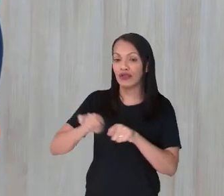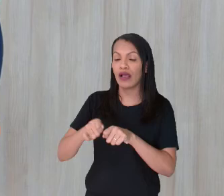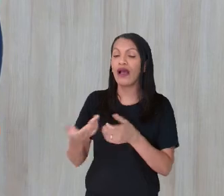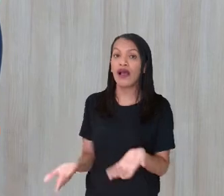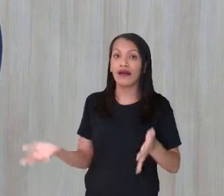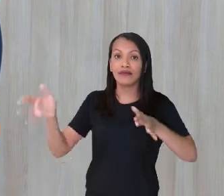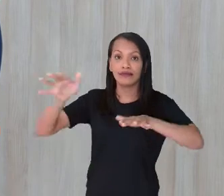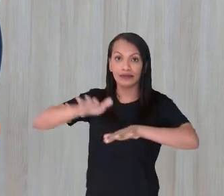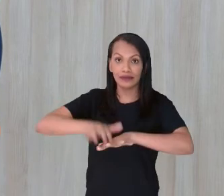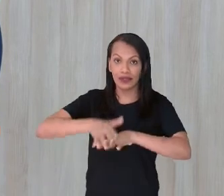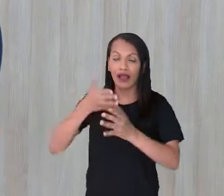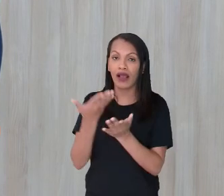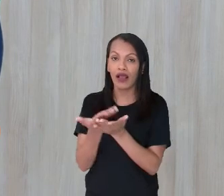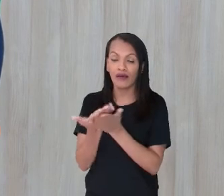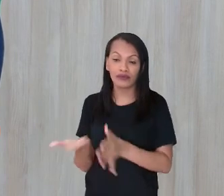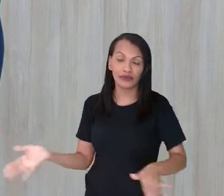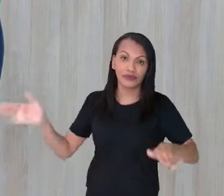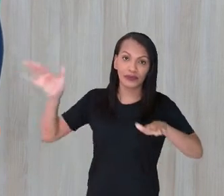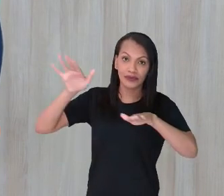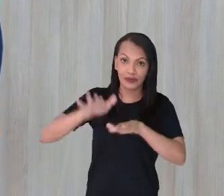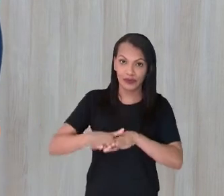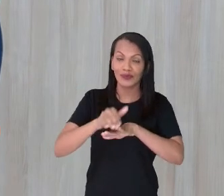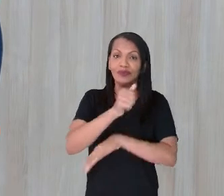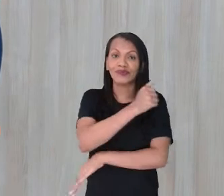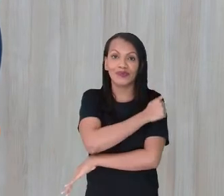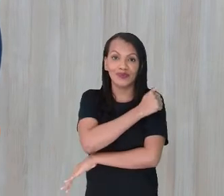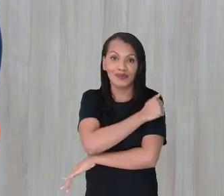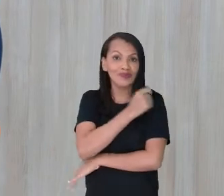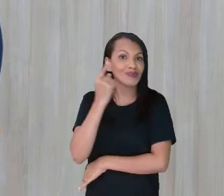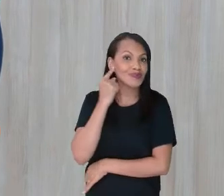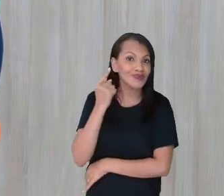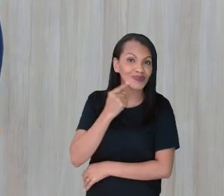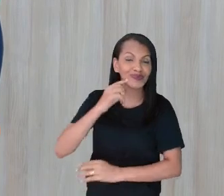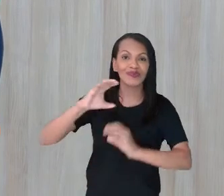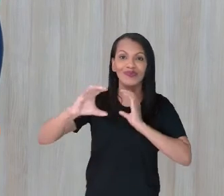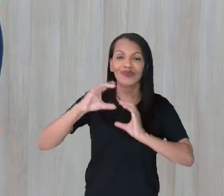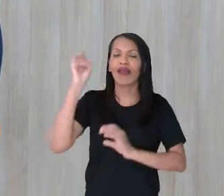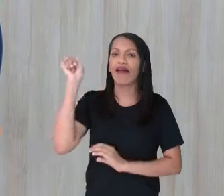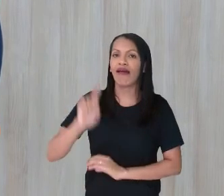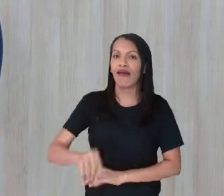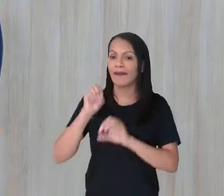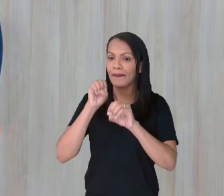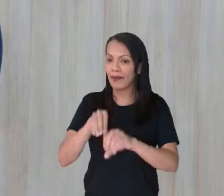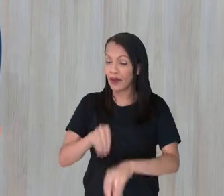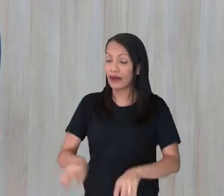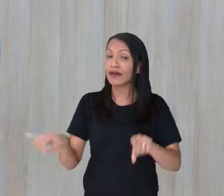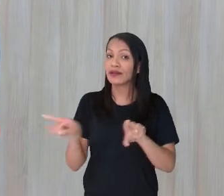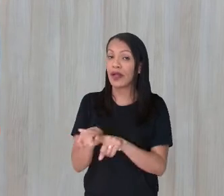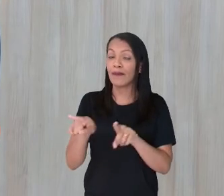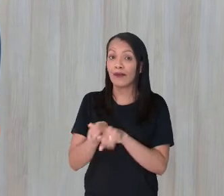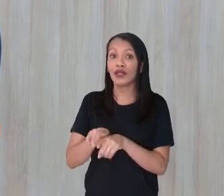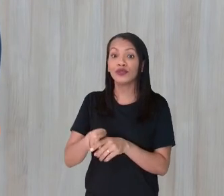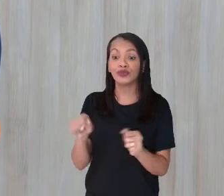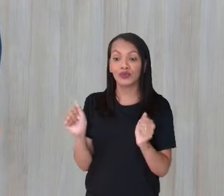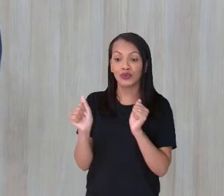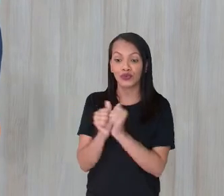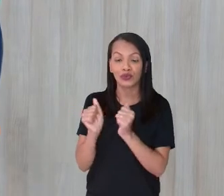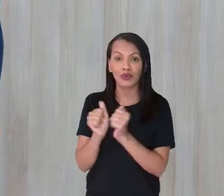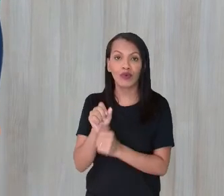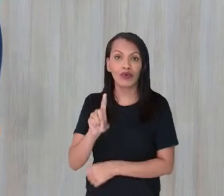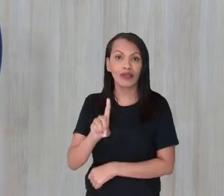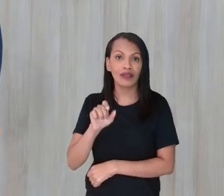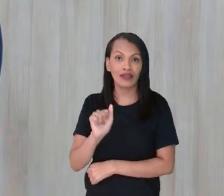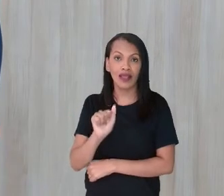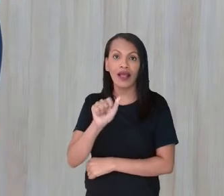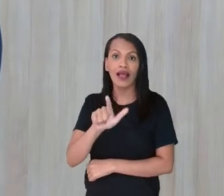se torne acessível, porque essa é a função da educação. Estou com Dalila, linda,